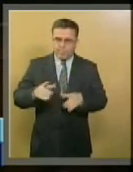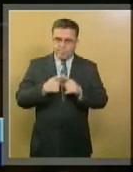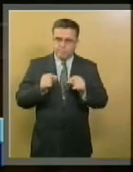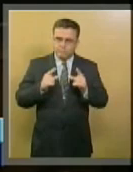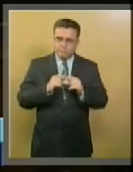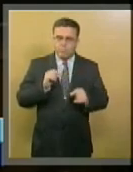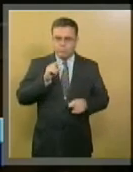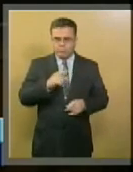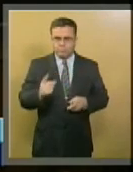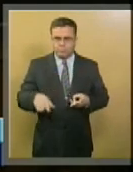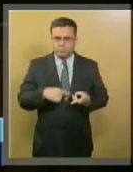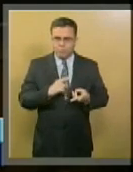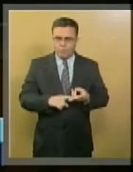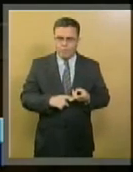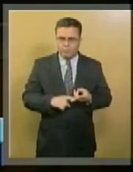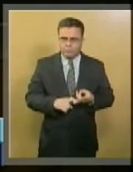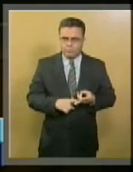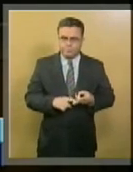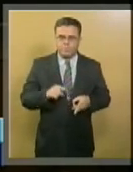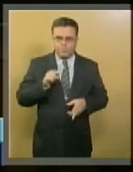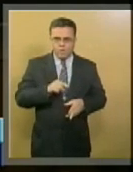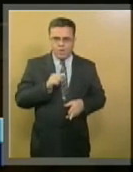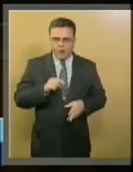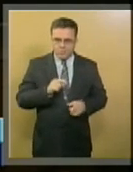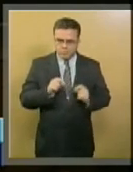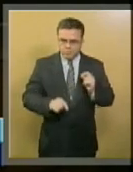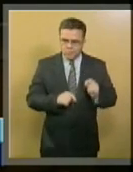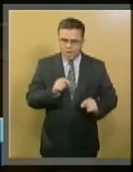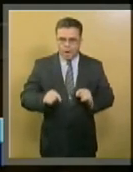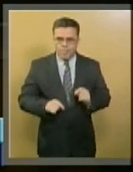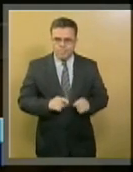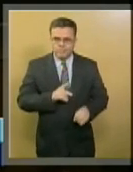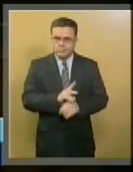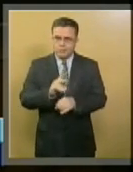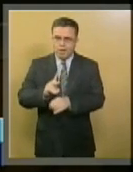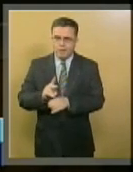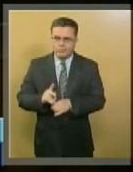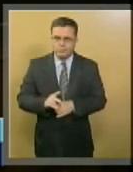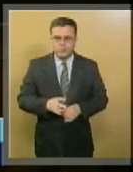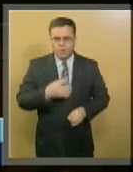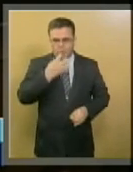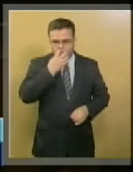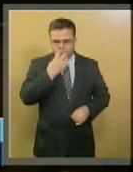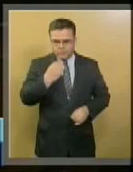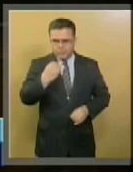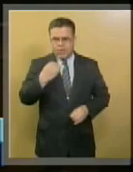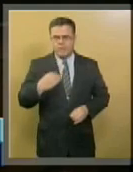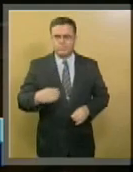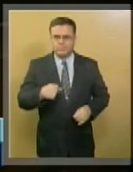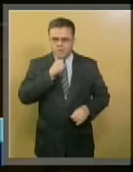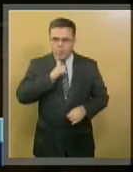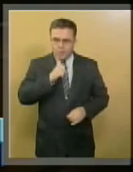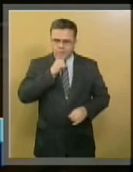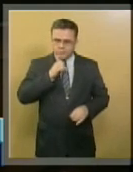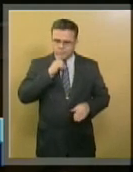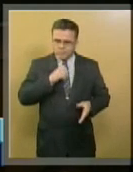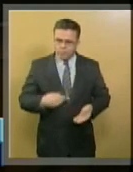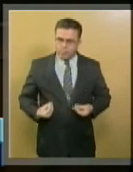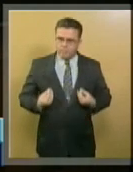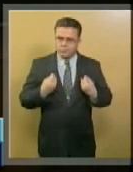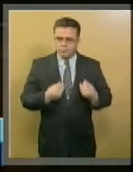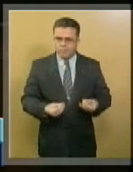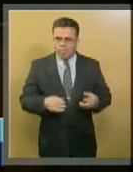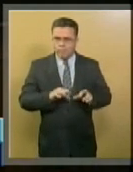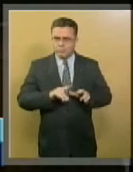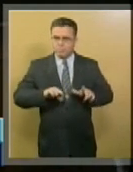Brasília. Gente, isso é a Combicho. Pegaram Combis velhas, pegaram empresas de ônibus, que deram, cada uma deu